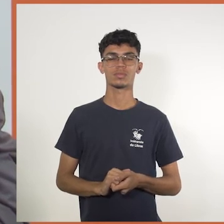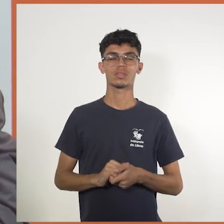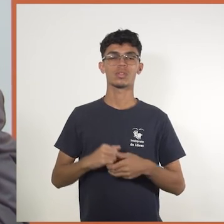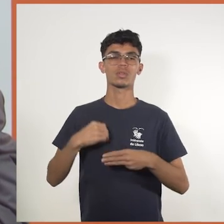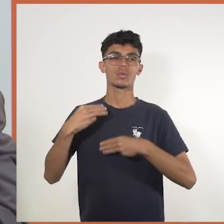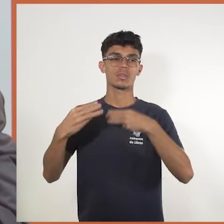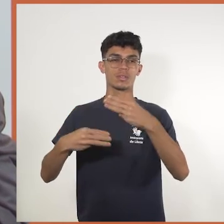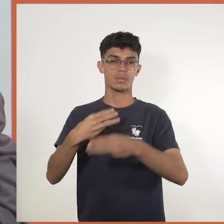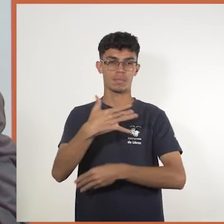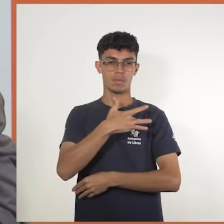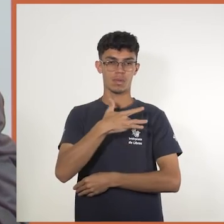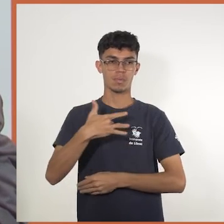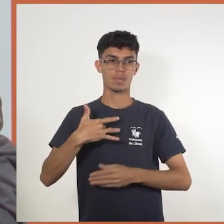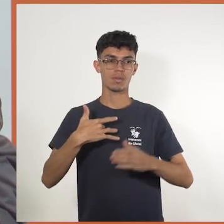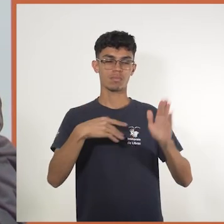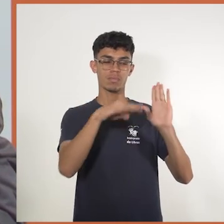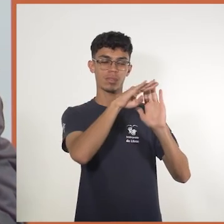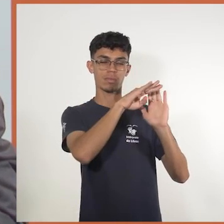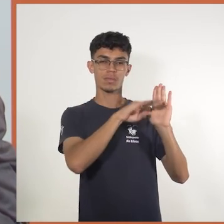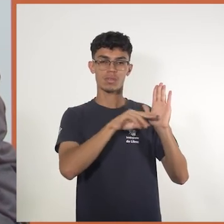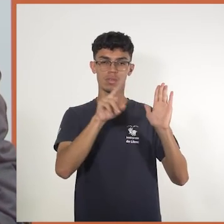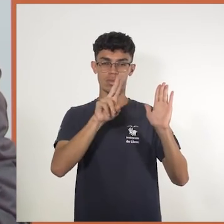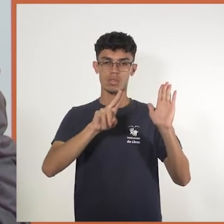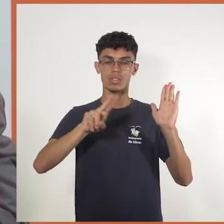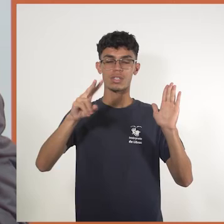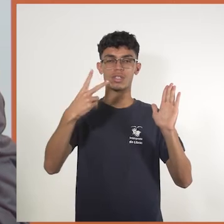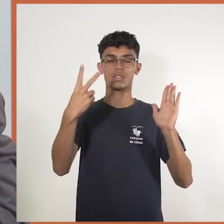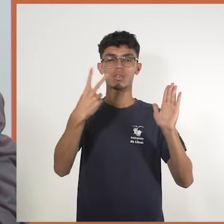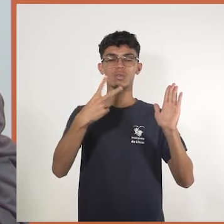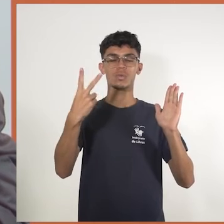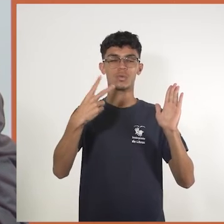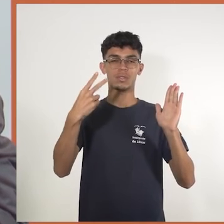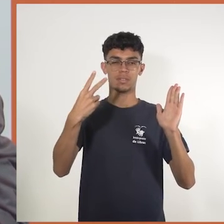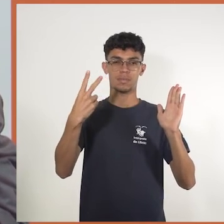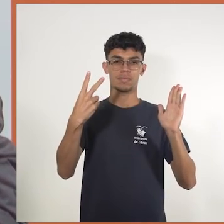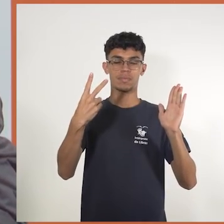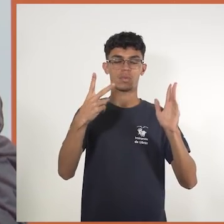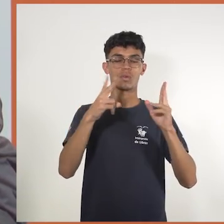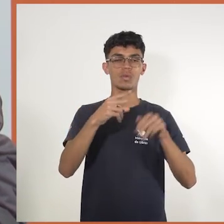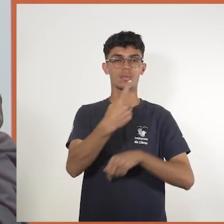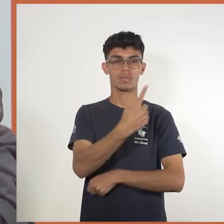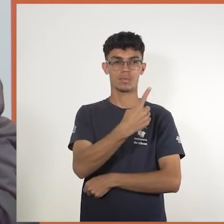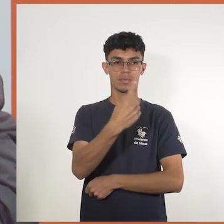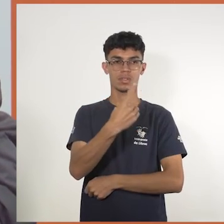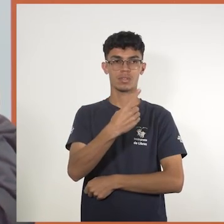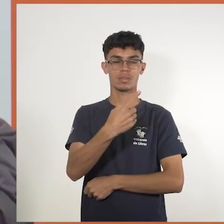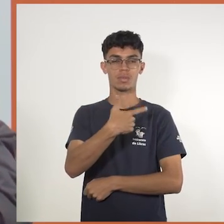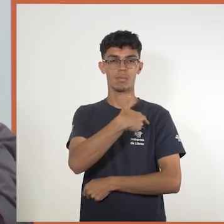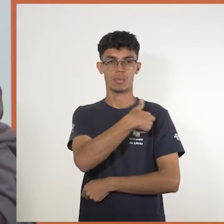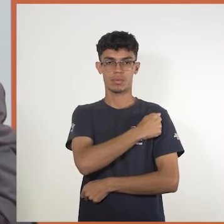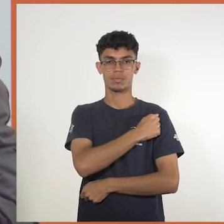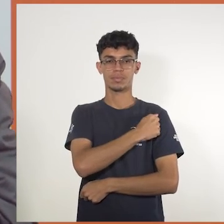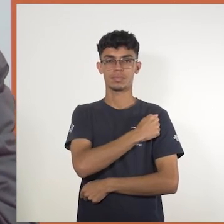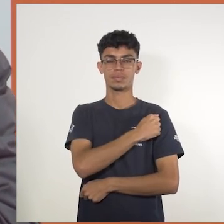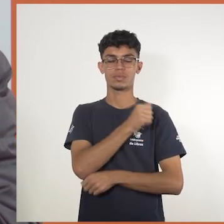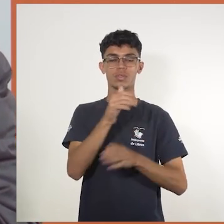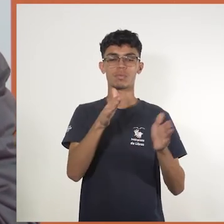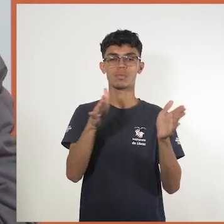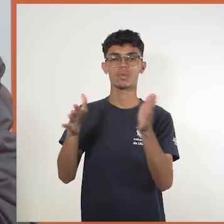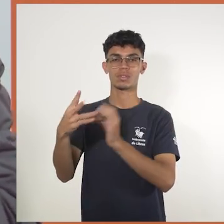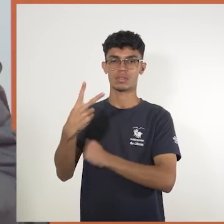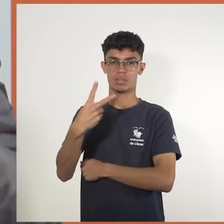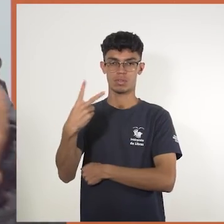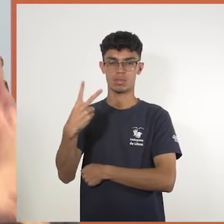que foi utilizar a segunda dose como primeira dose. Aqui nós preservamos a segunda dose, né? Então, isso foi